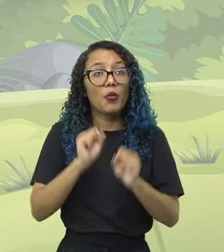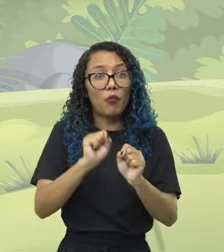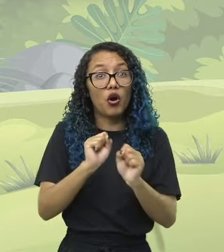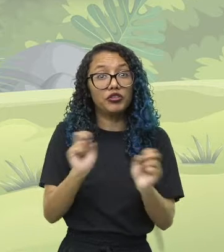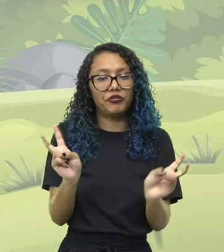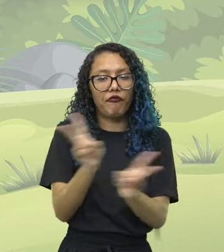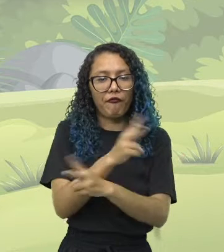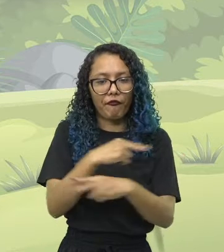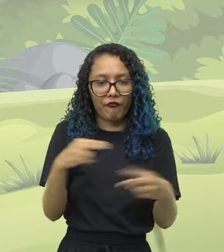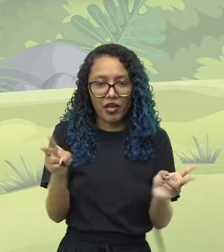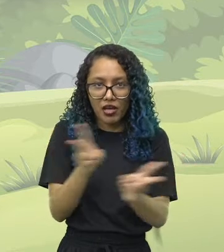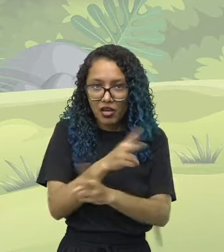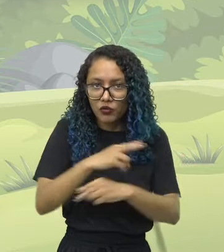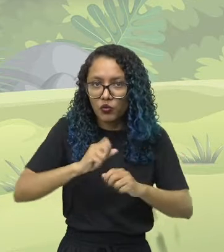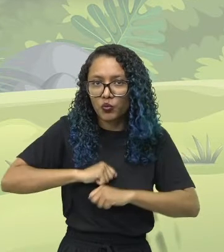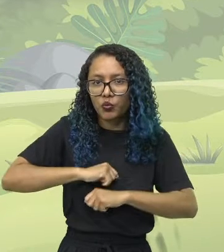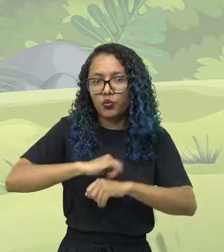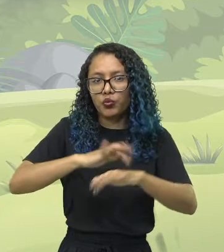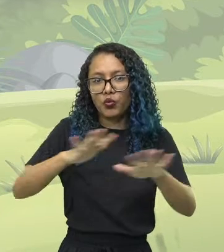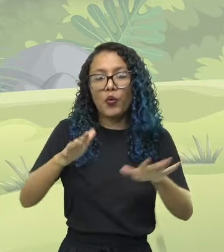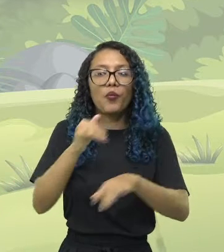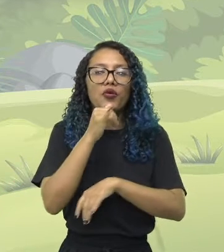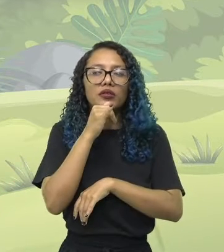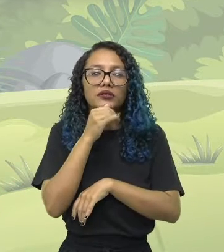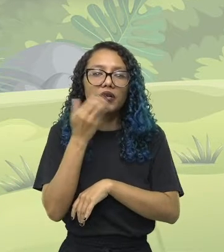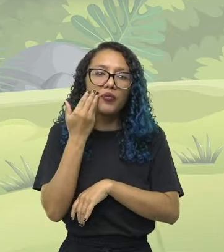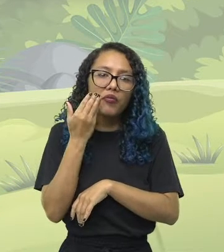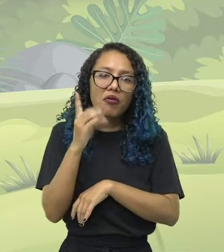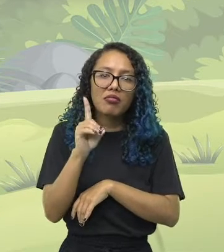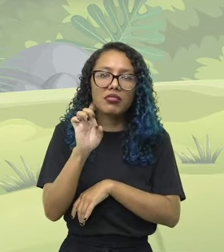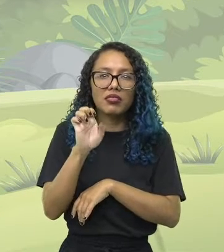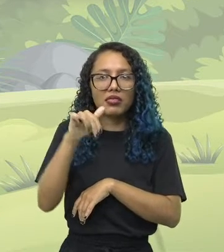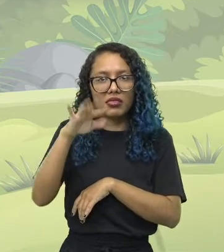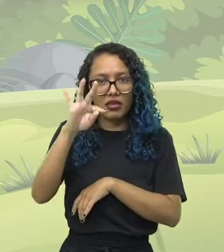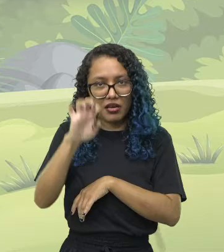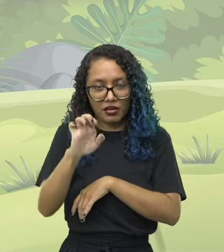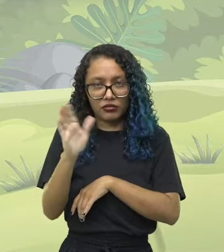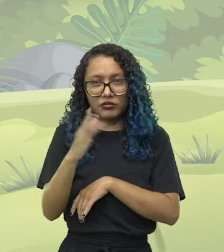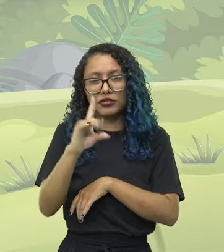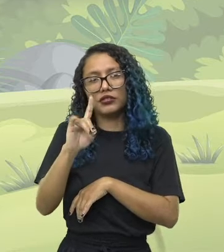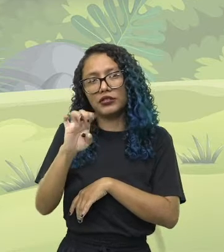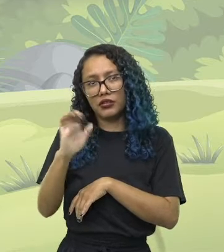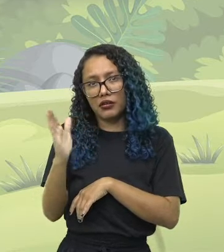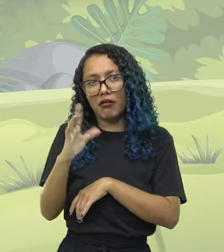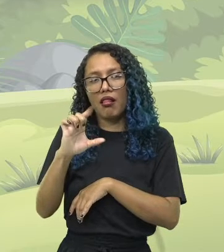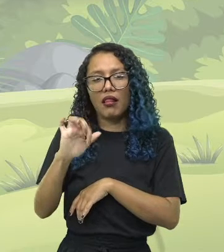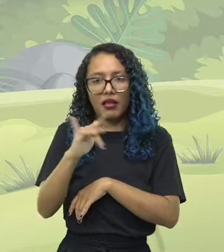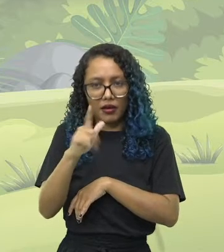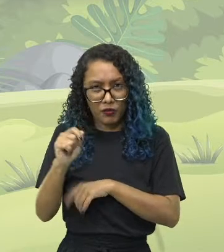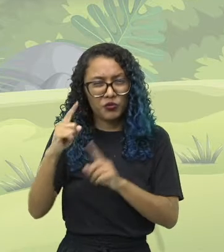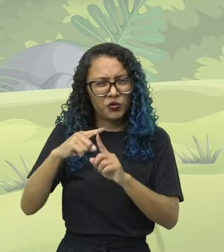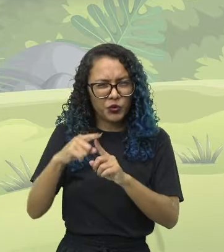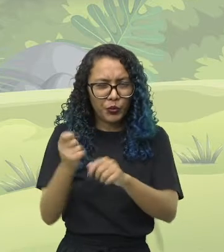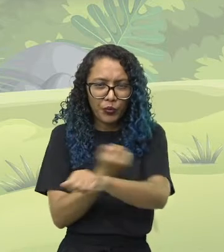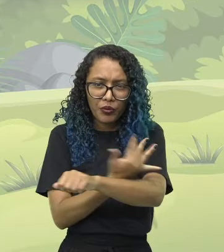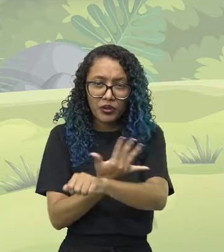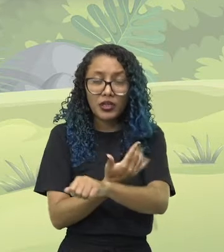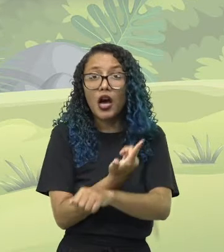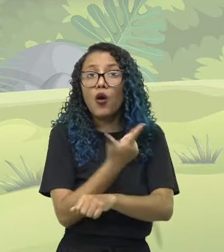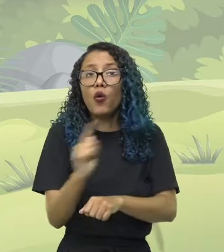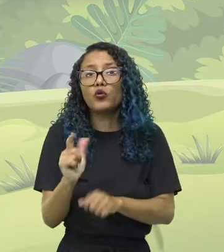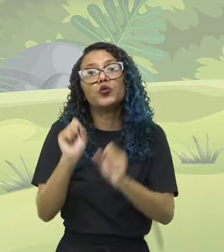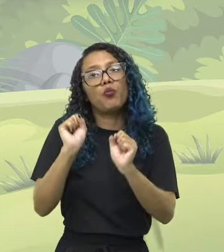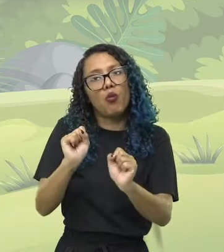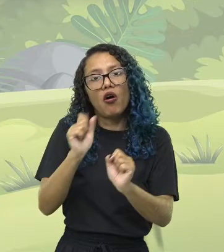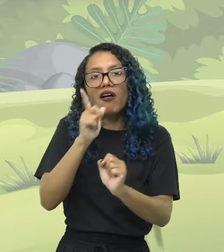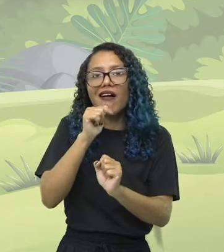do vento, como é o caso do dente de leão, que é uma espécie aí de planta. Outras são transportadas pela